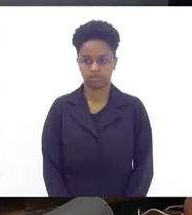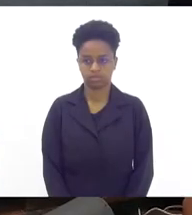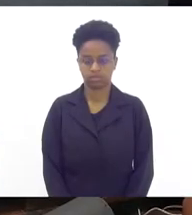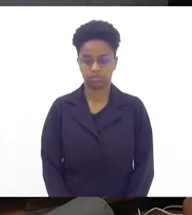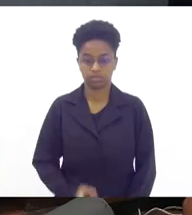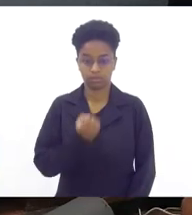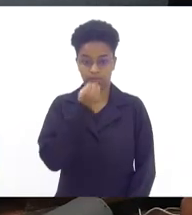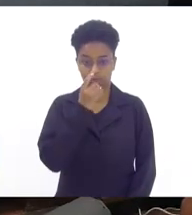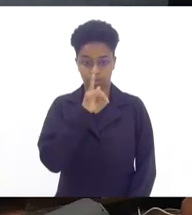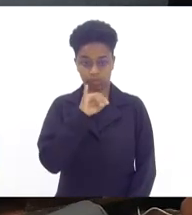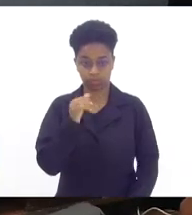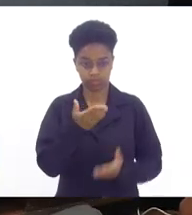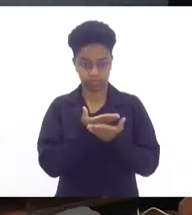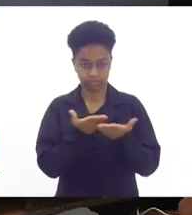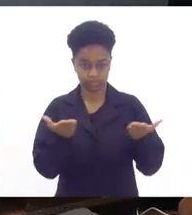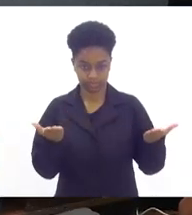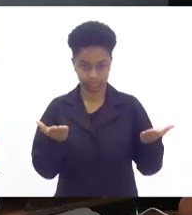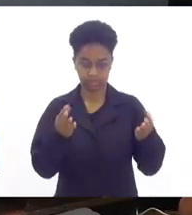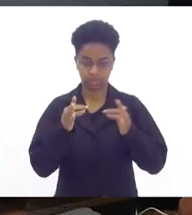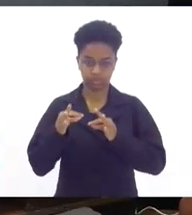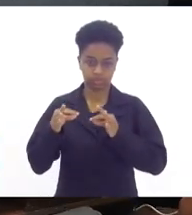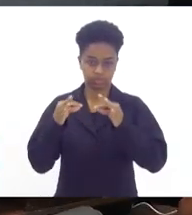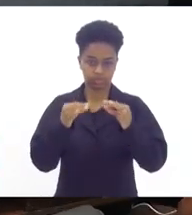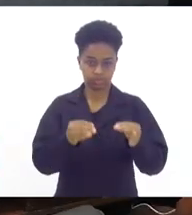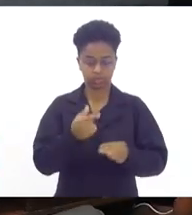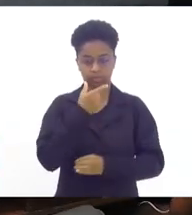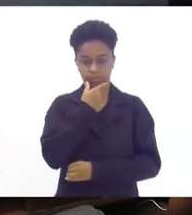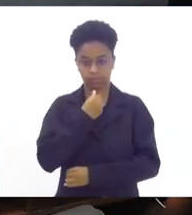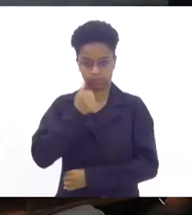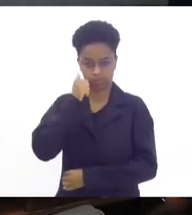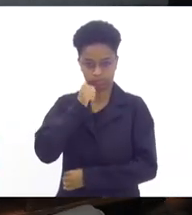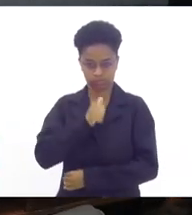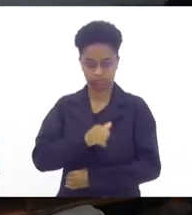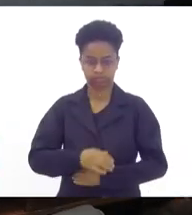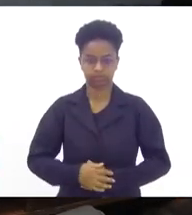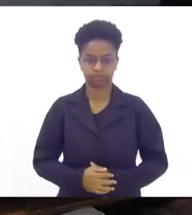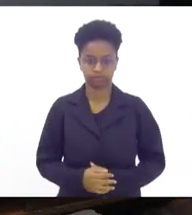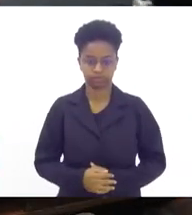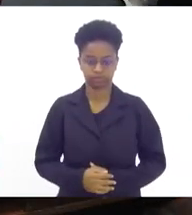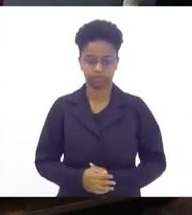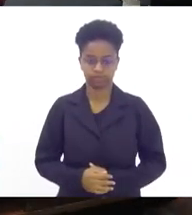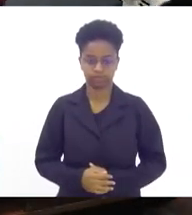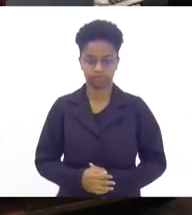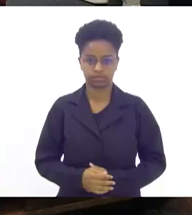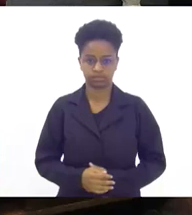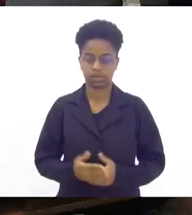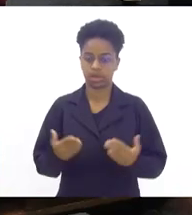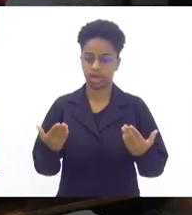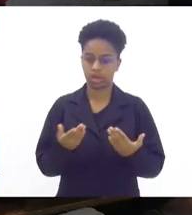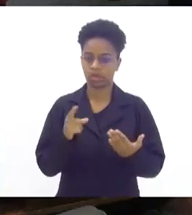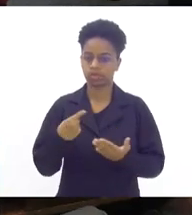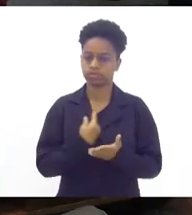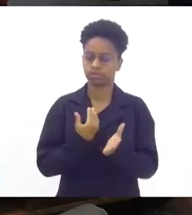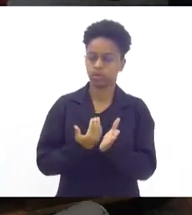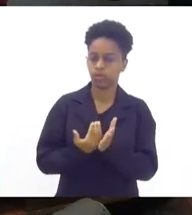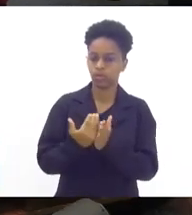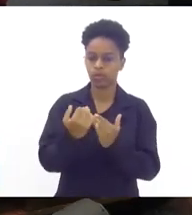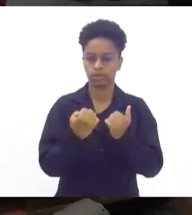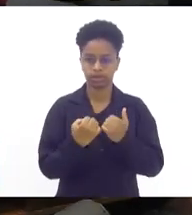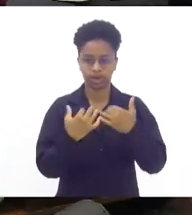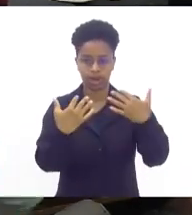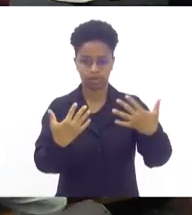bom dia a todos e todas para mais uma audiência pública